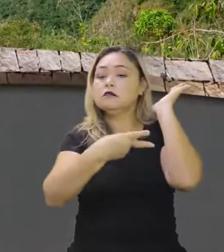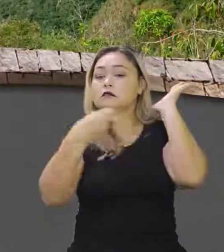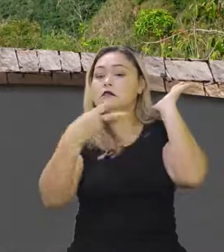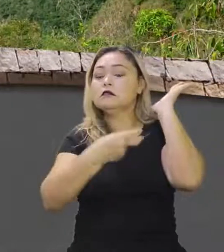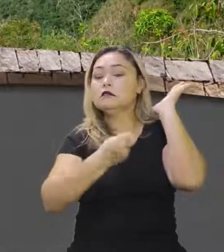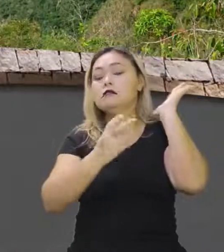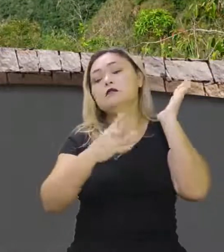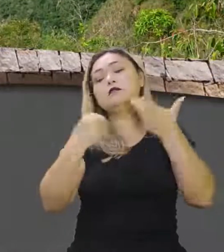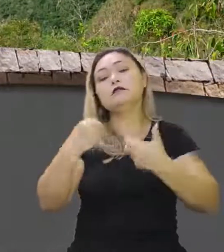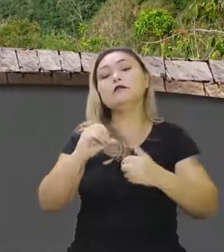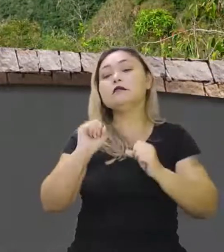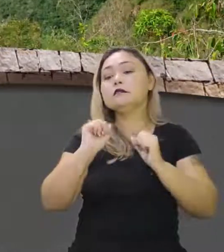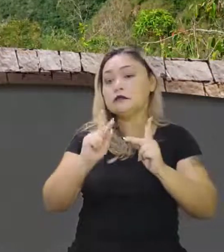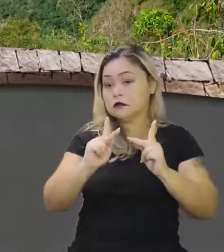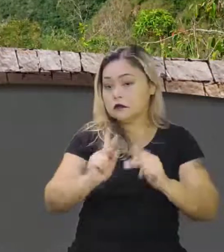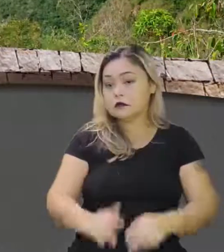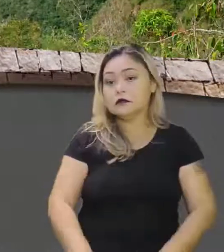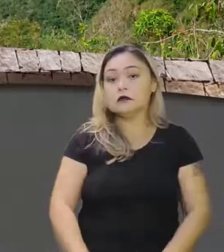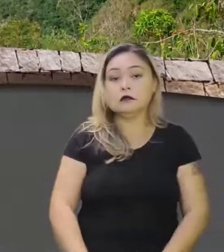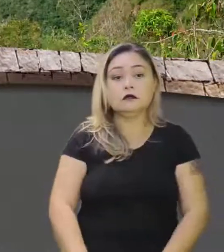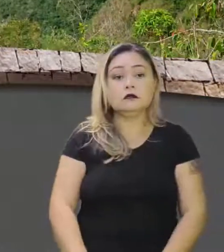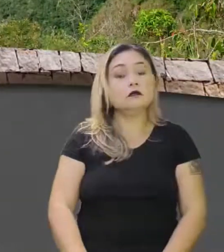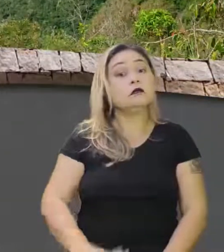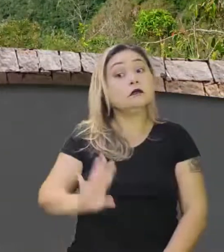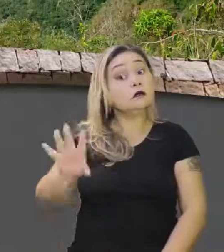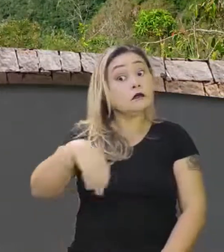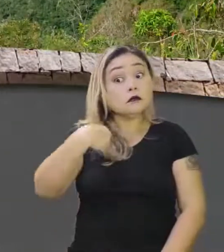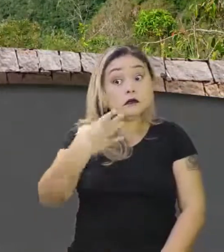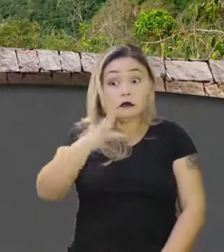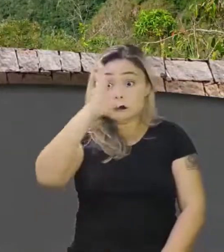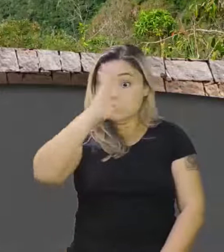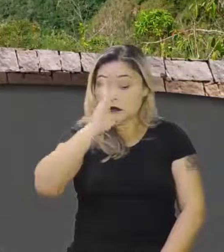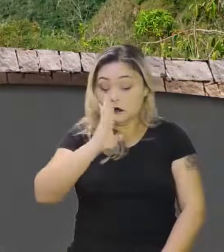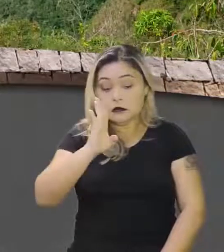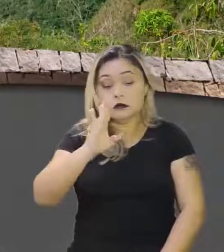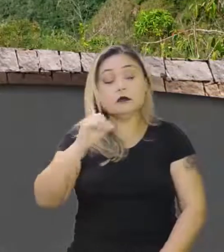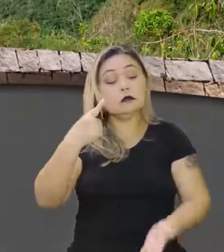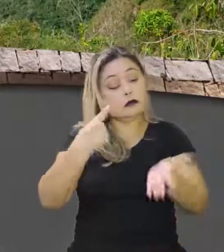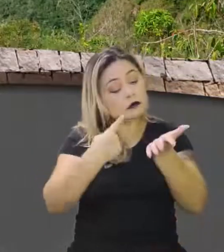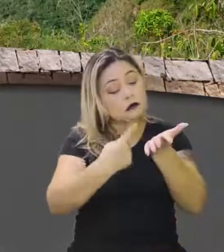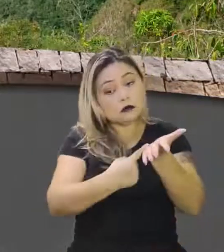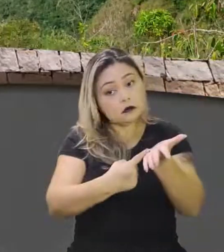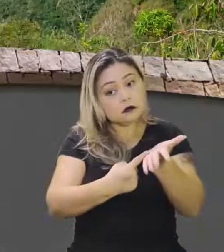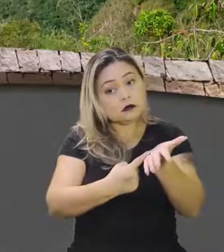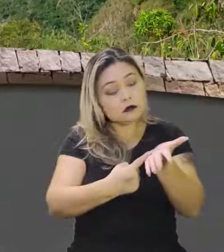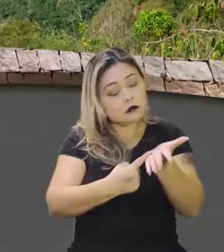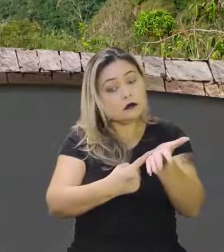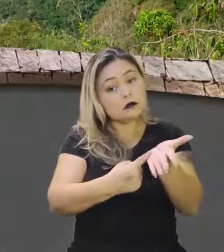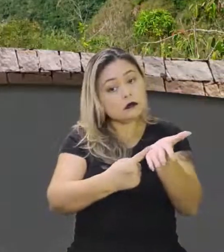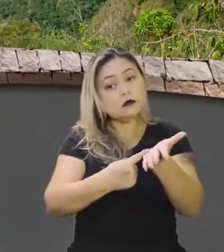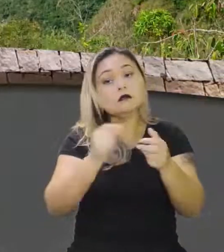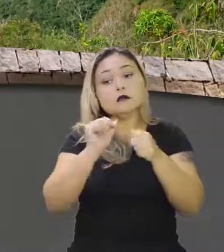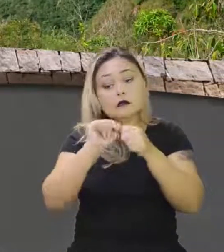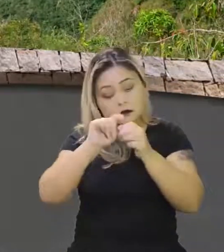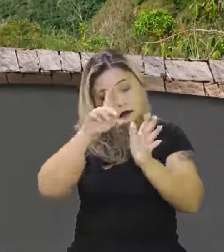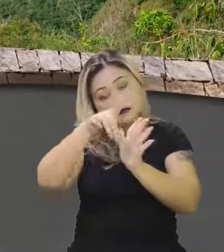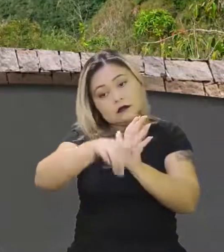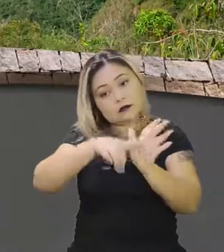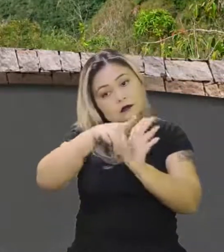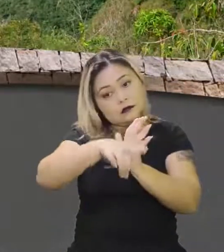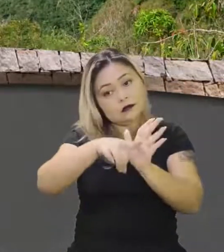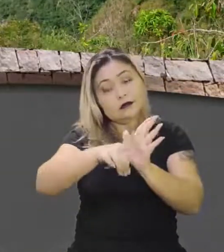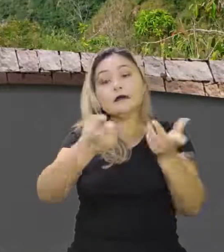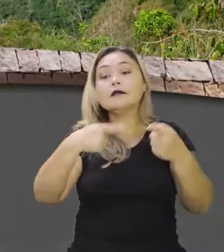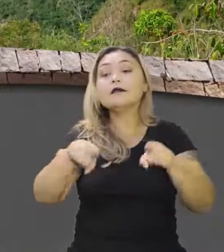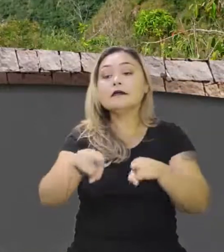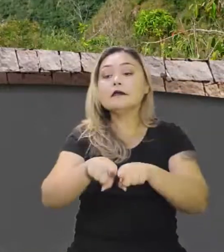floresta. Ok? Então, o Brasil fez esse acordo. E aí, fizeram a estrada de ferro, madeira e mamoré.